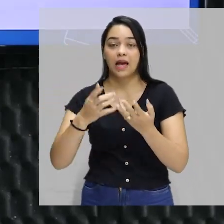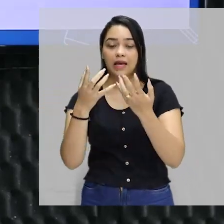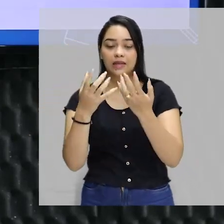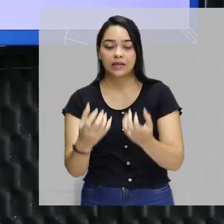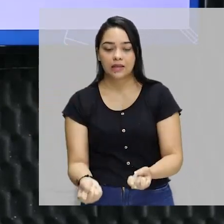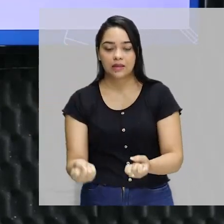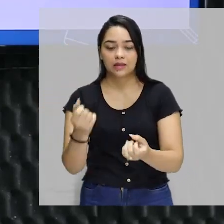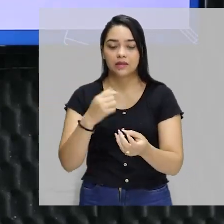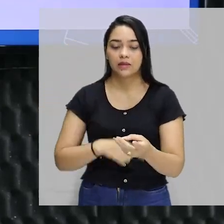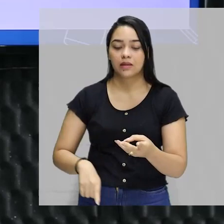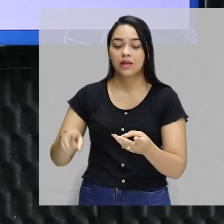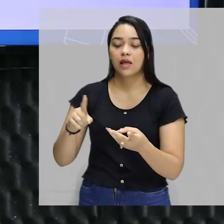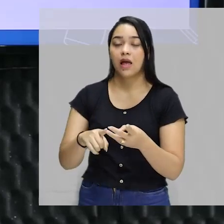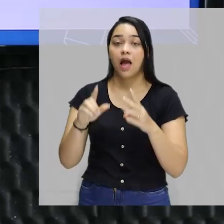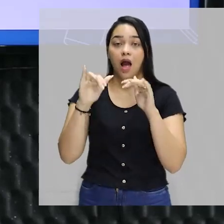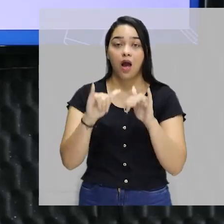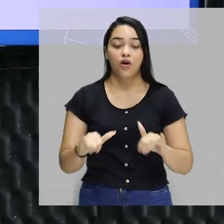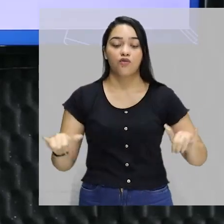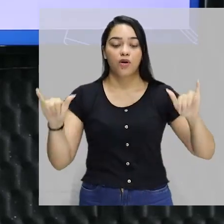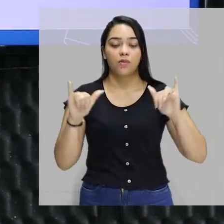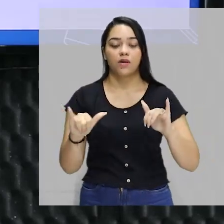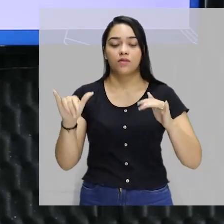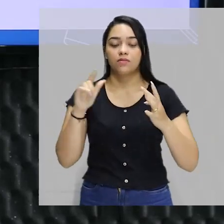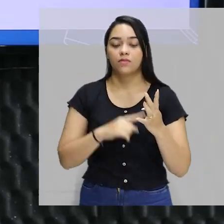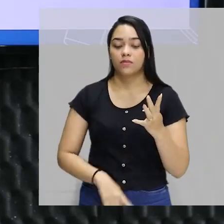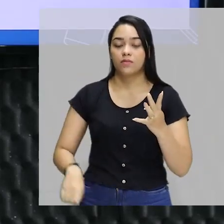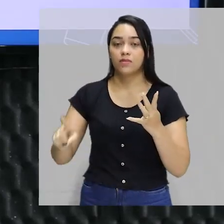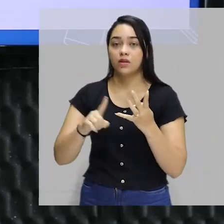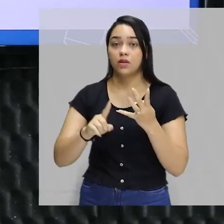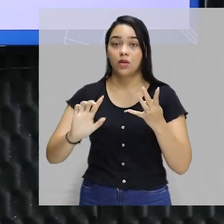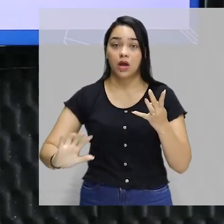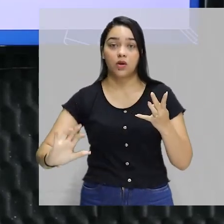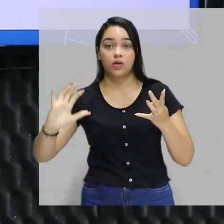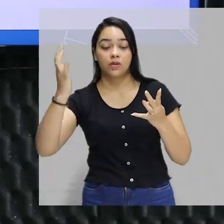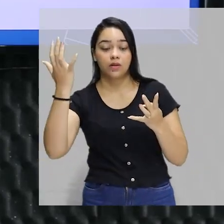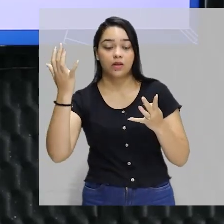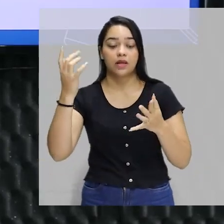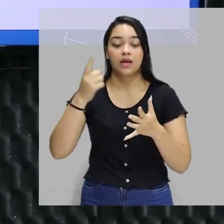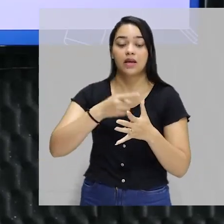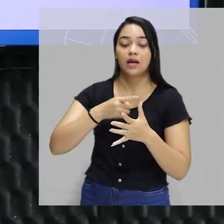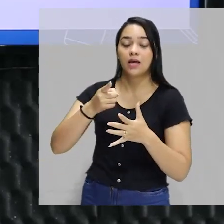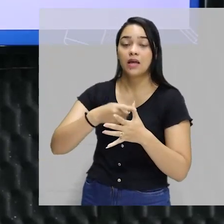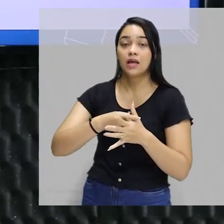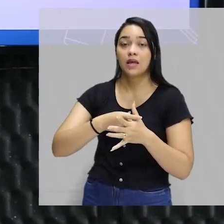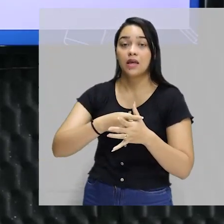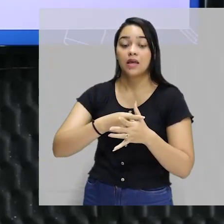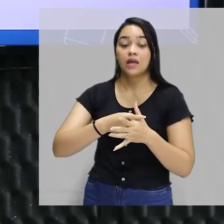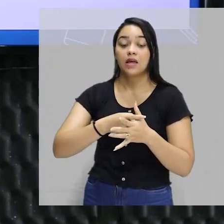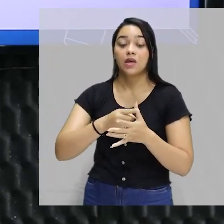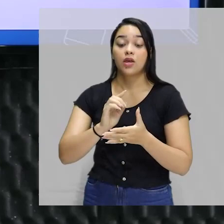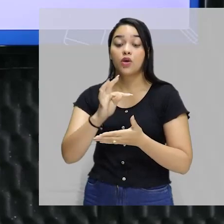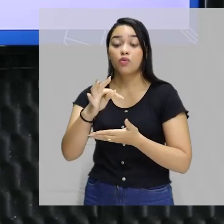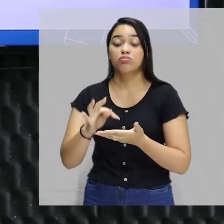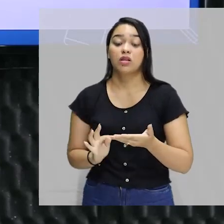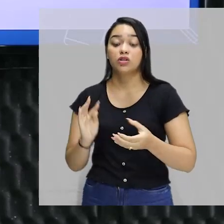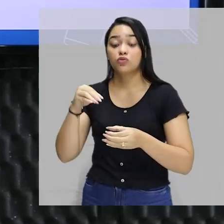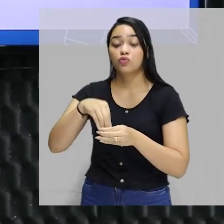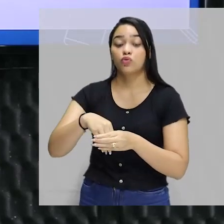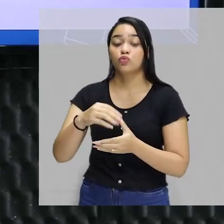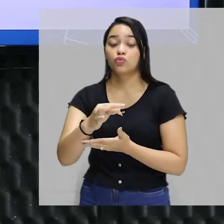a aceitabilidade, a informatividade, a situacionalidade e